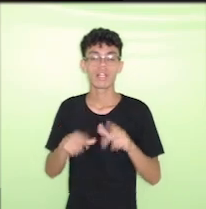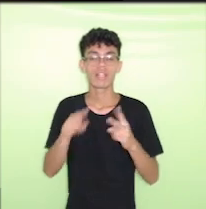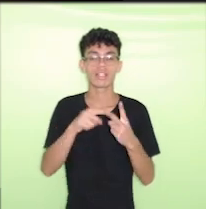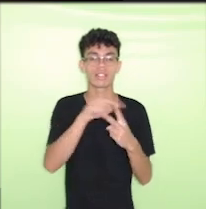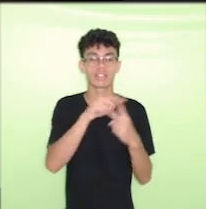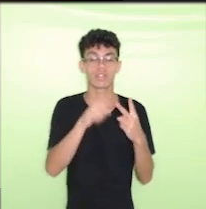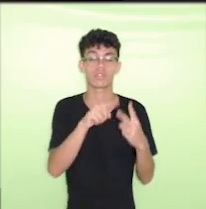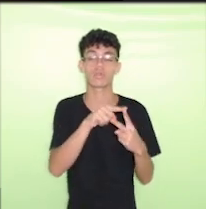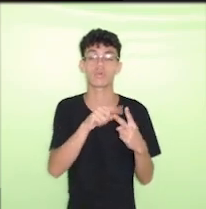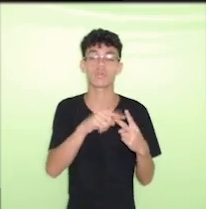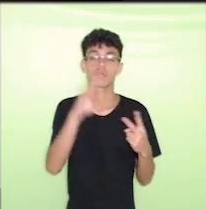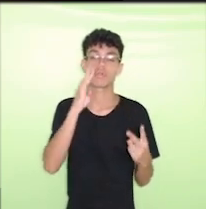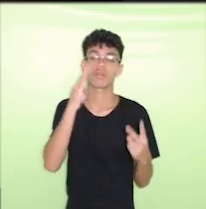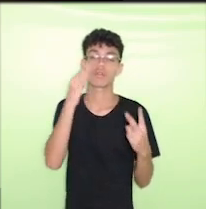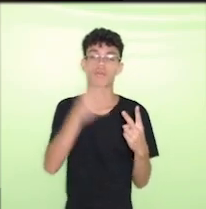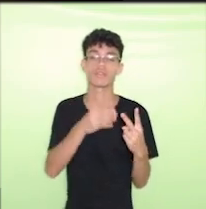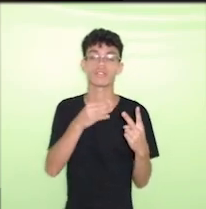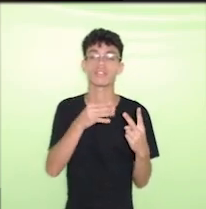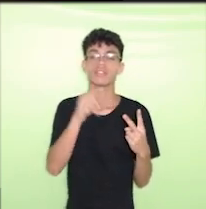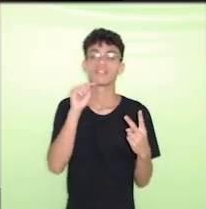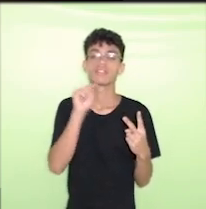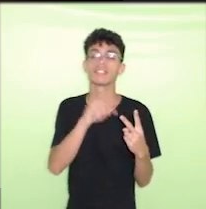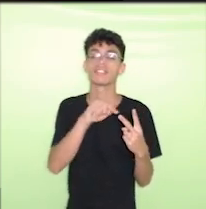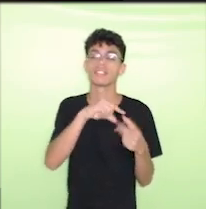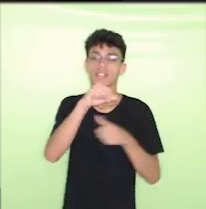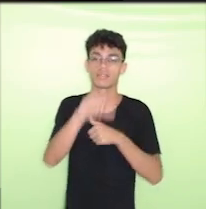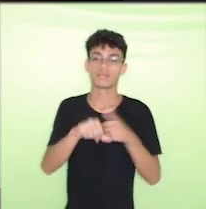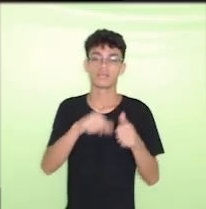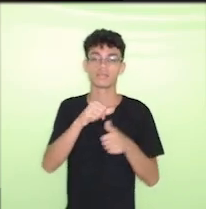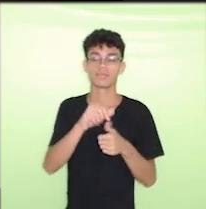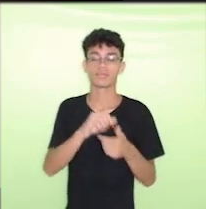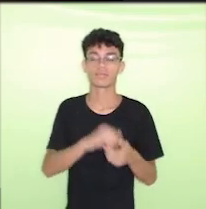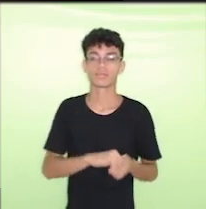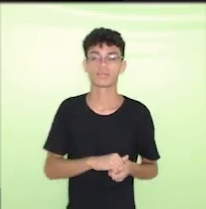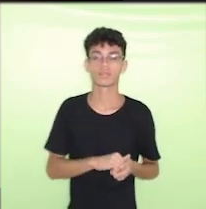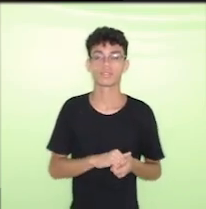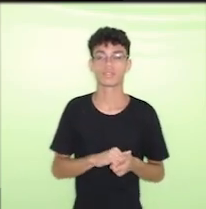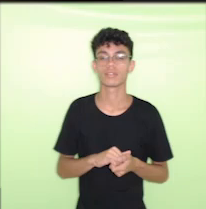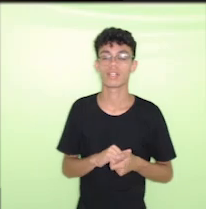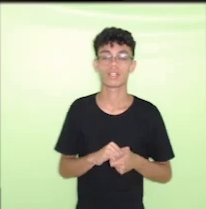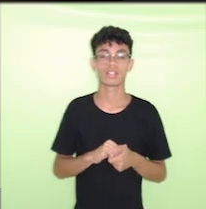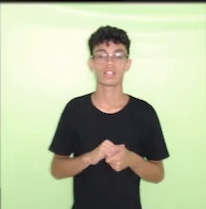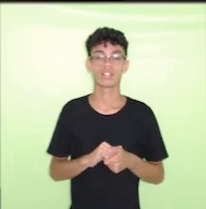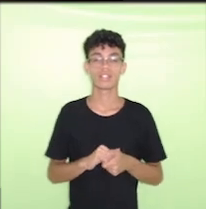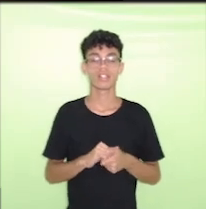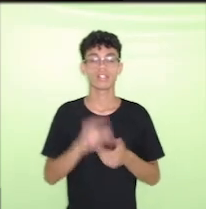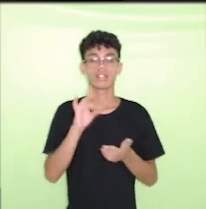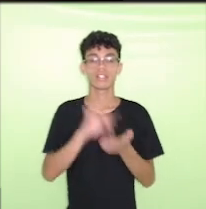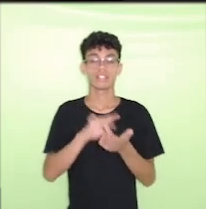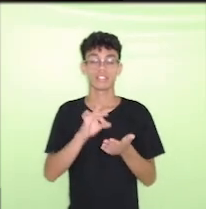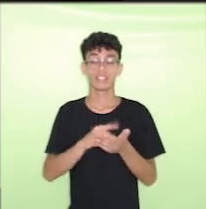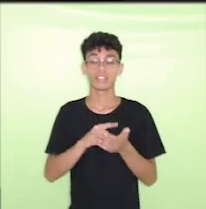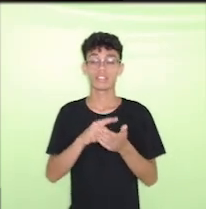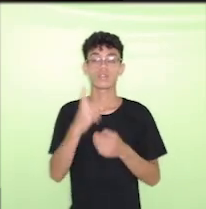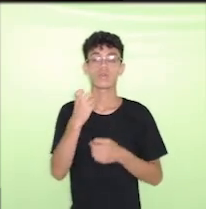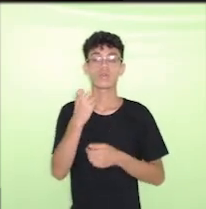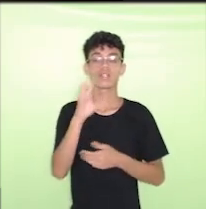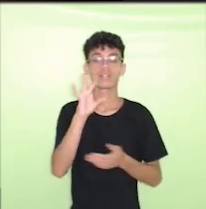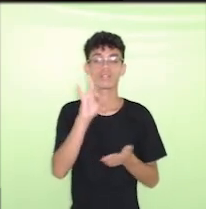duas essencialidades serão moldadas numa única essencialidade vigorosa,